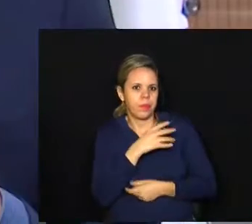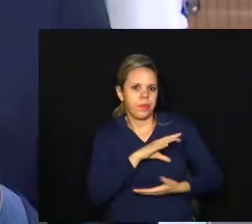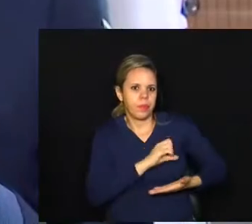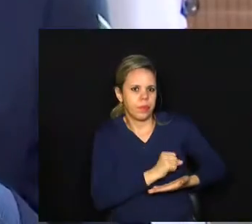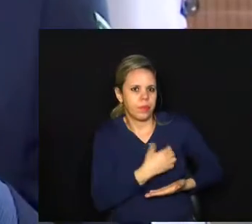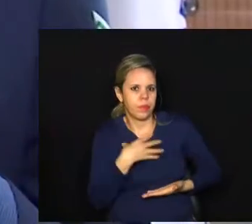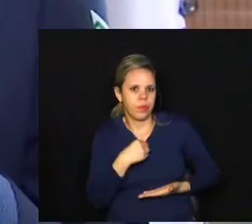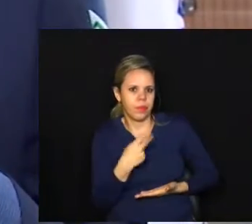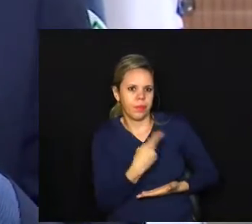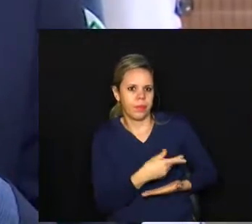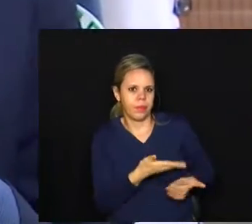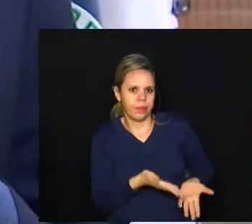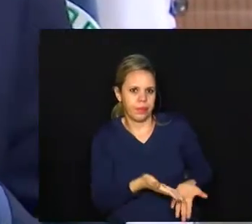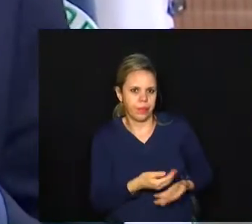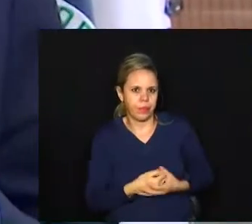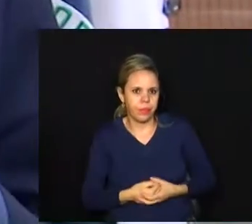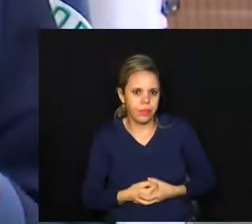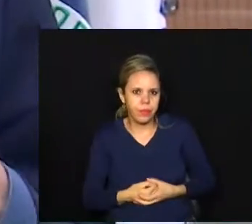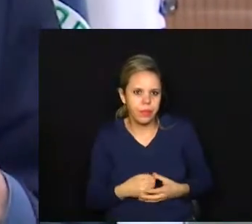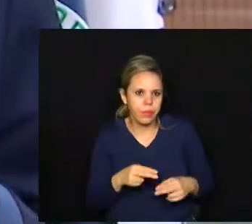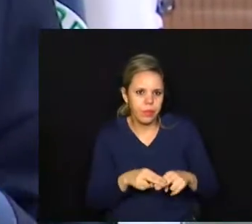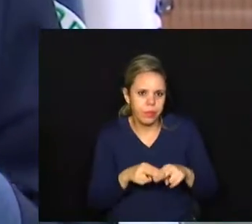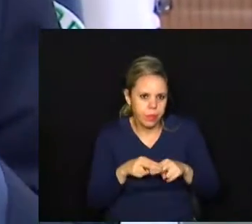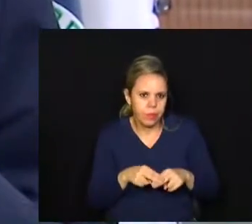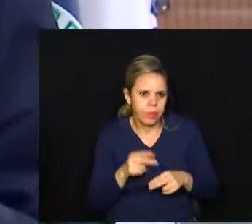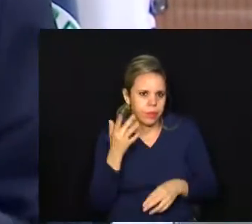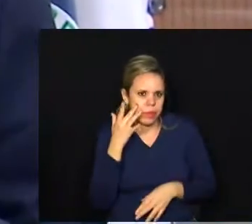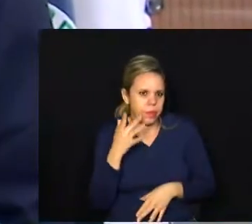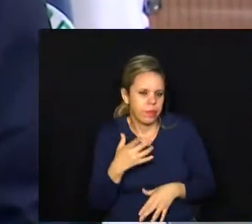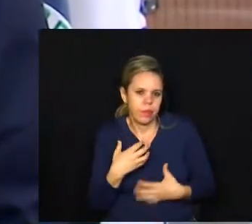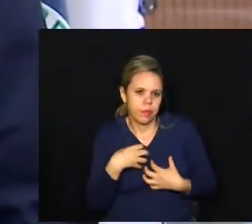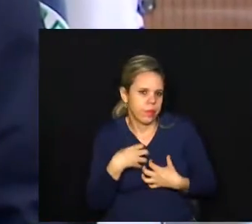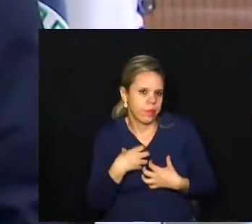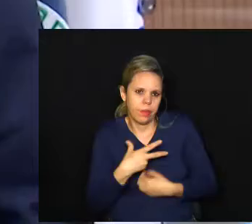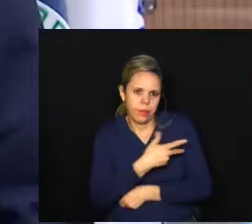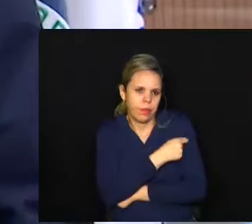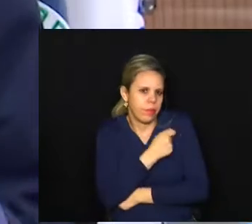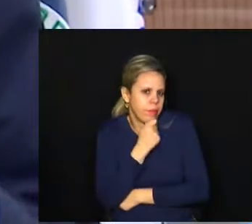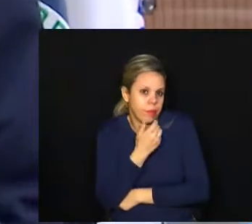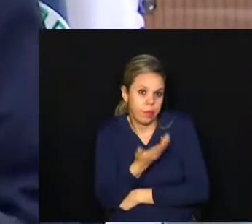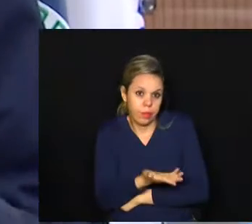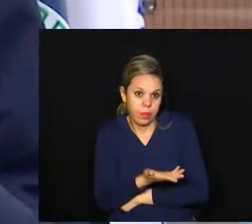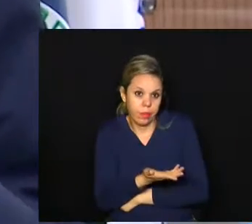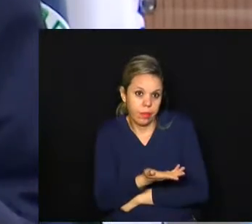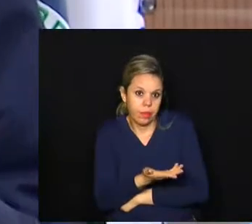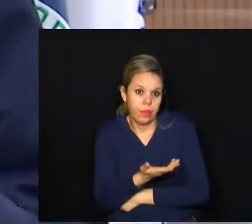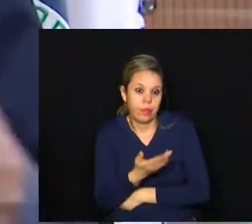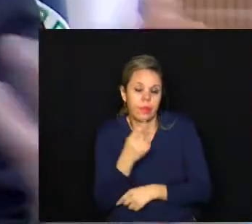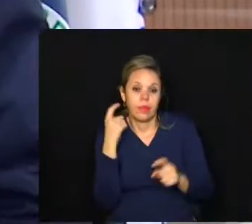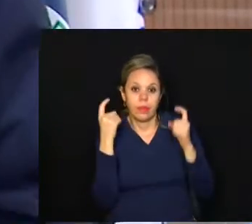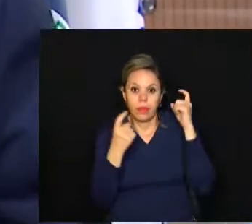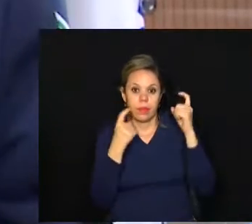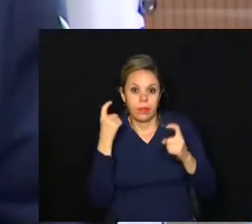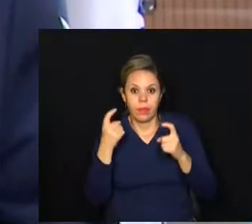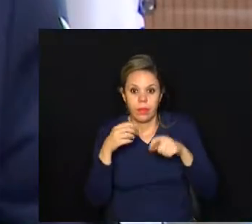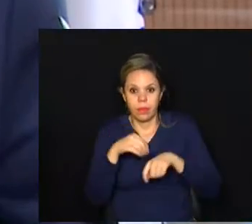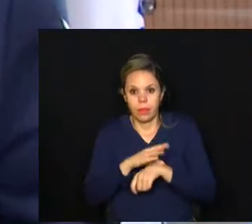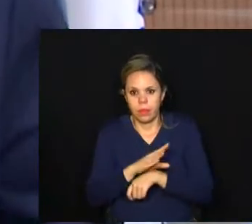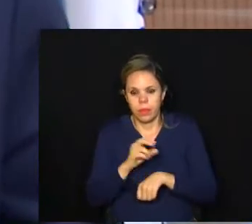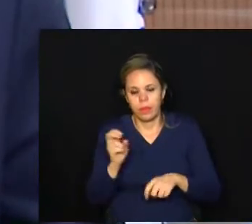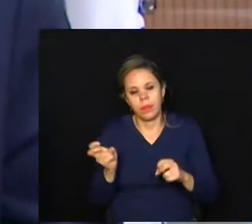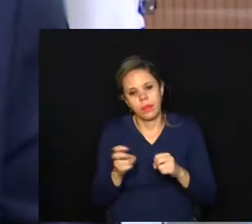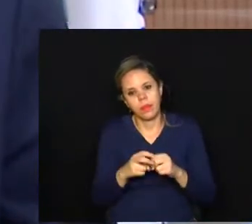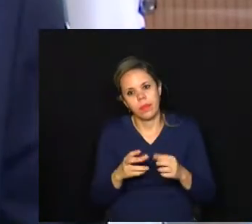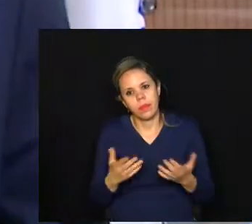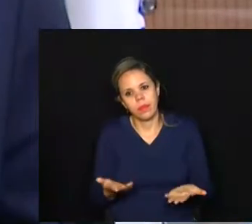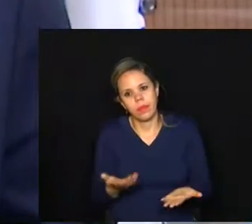seus filhos por conta de não estarem vacinadas, receio até de eventualmente transmitir o vírus